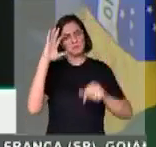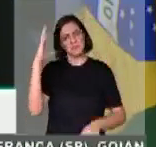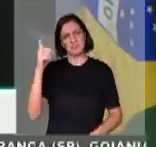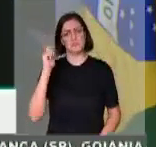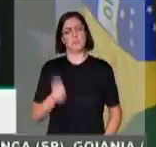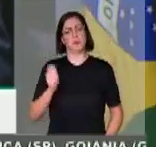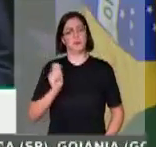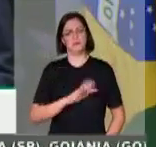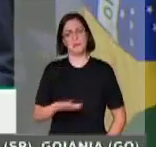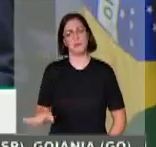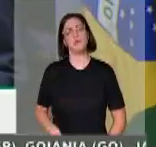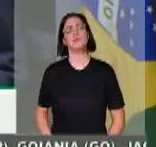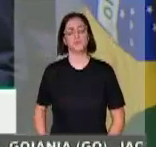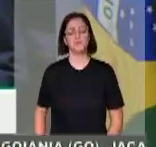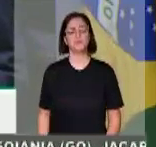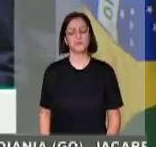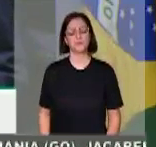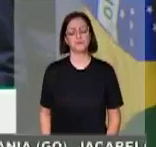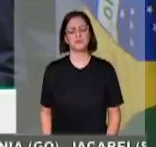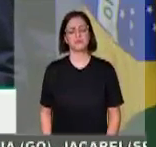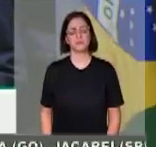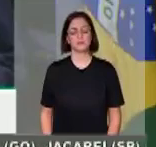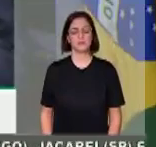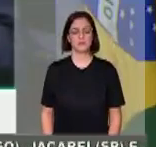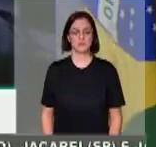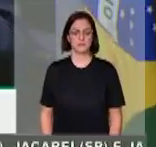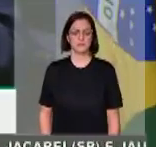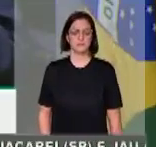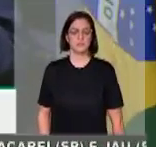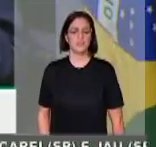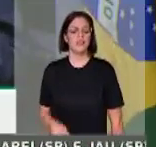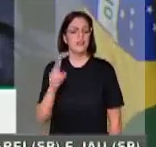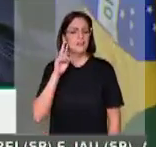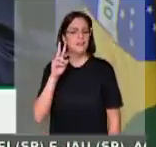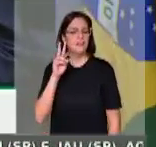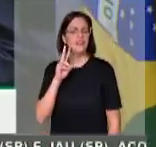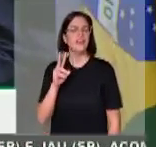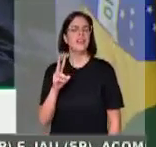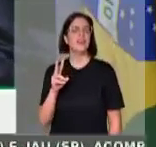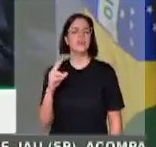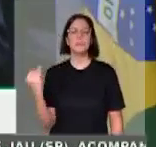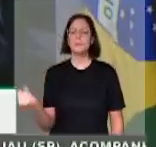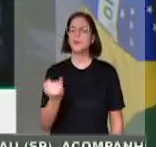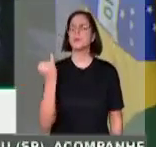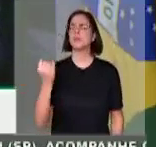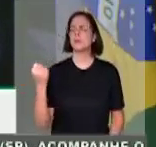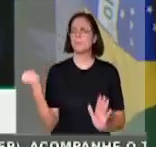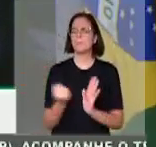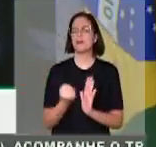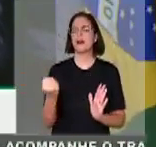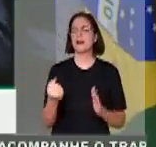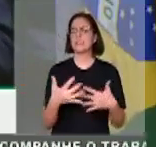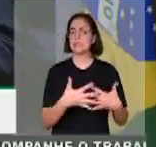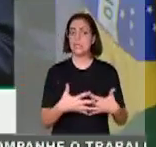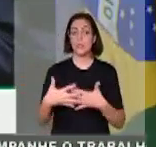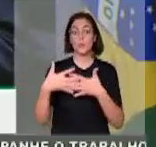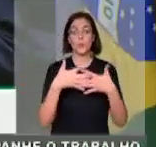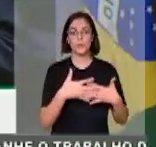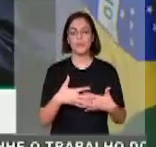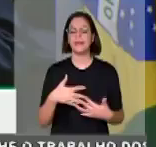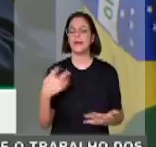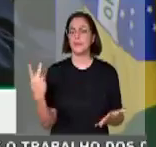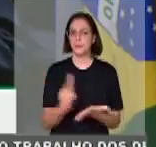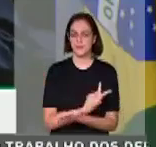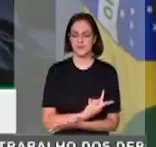Eu gosto sempre de lembrar, senhor presidente, o fato histórico da Suprema Corte dos Estados Unidos, que é a instituição mais bem avaliada dos Estados